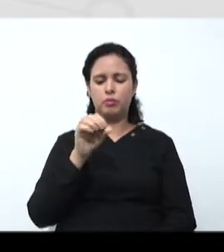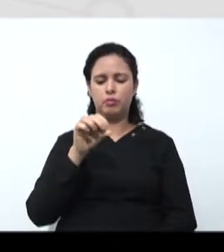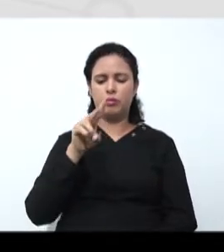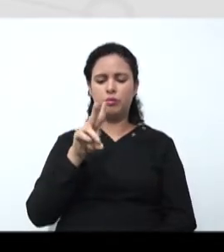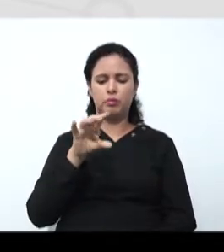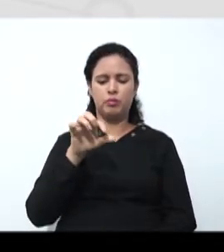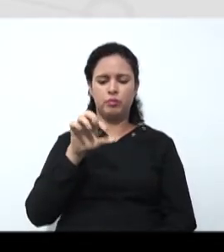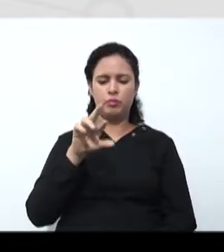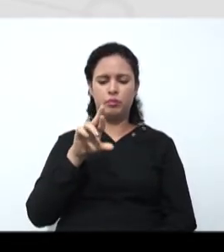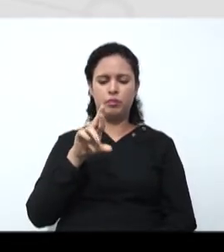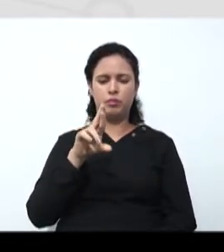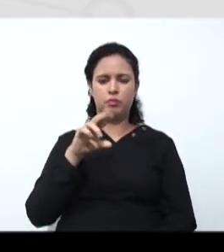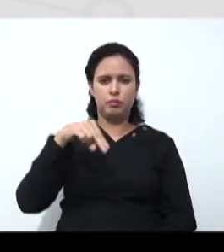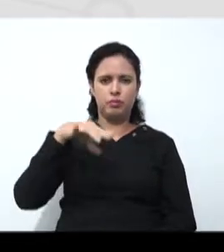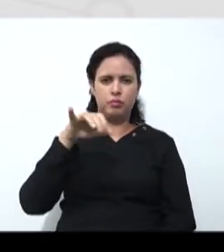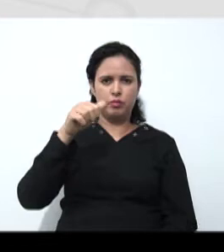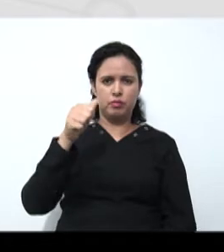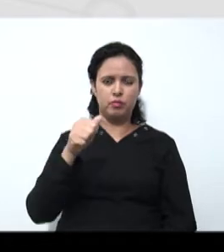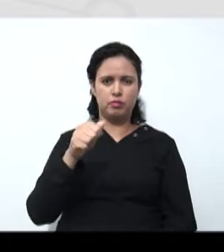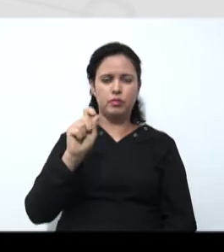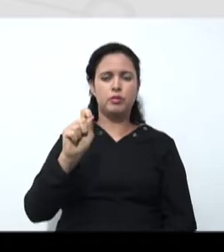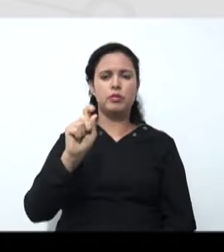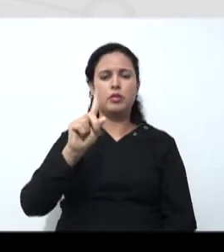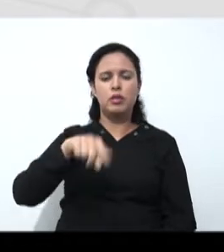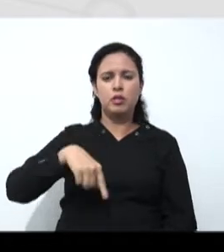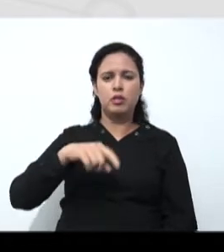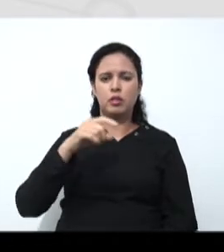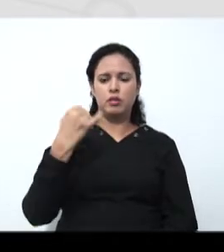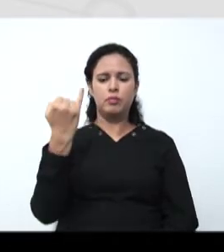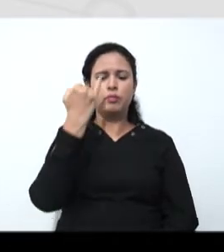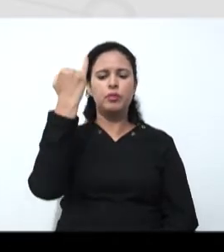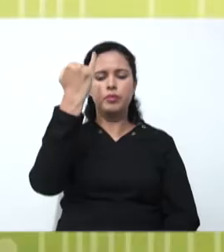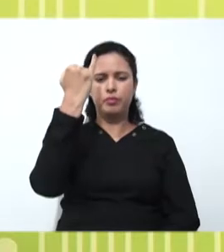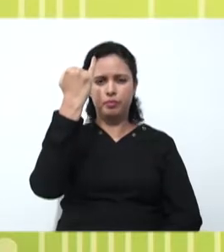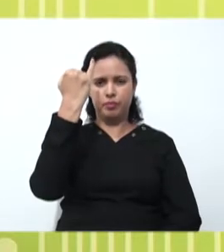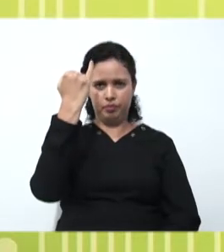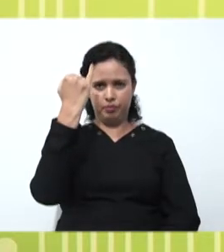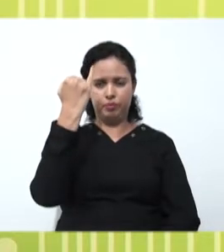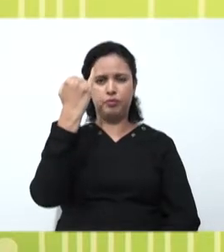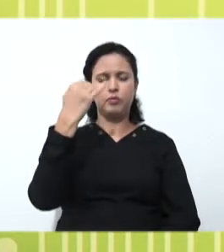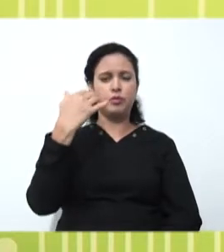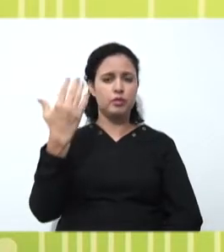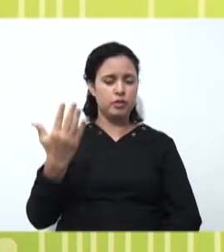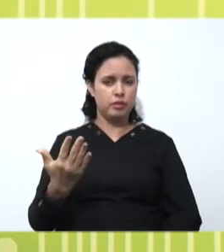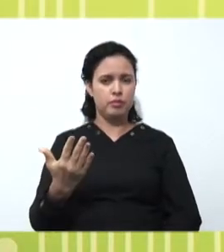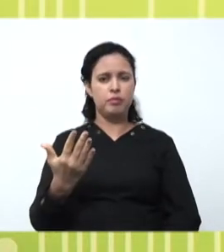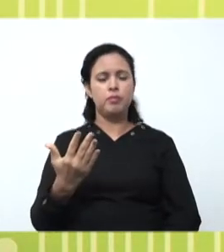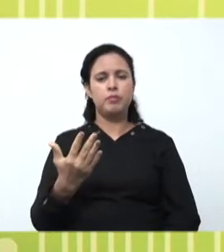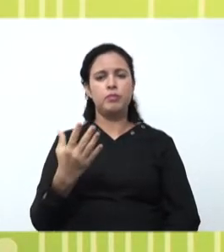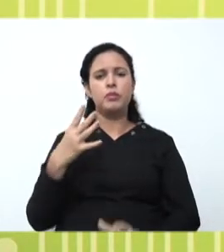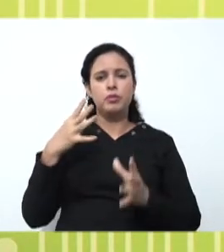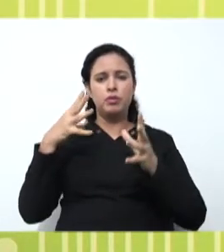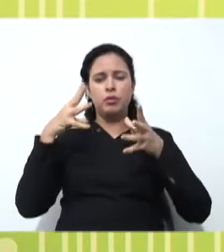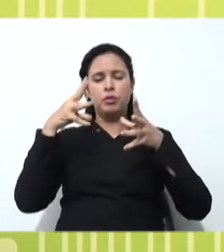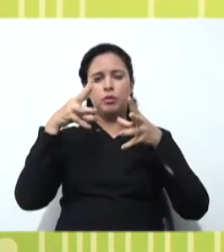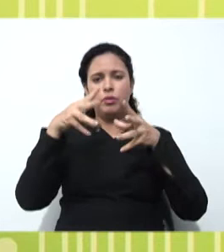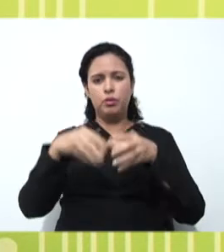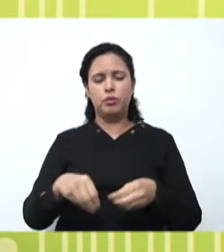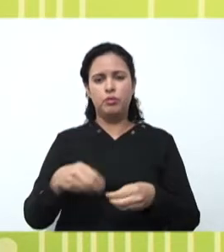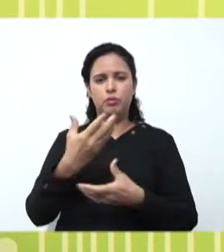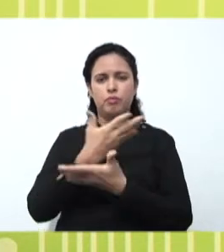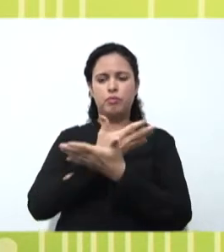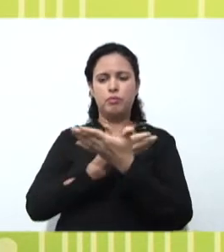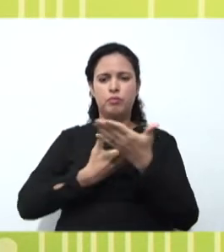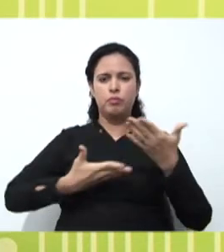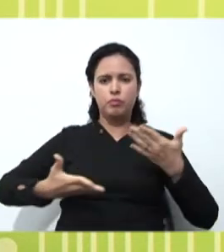um elemento, um elemento essencial. A governança é quando todos interagem